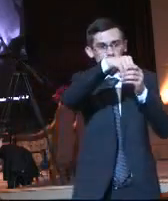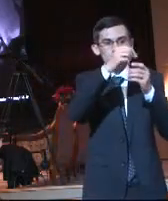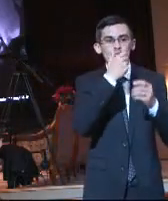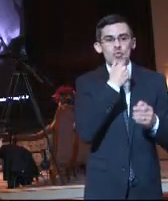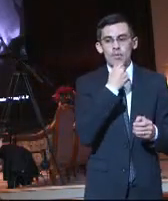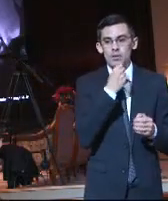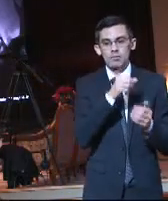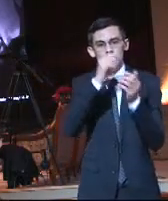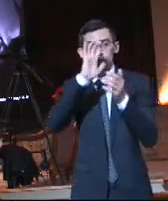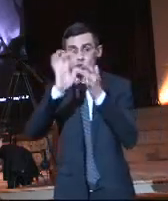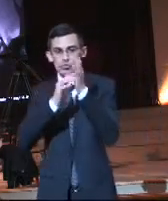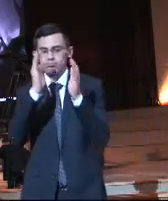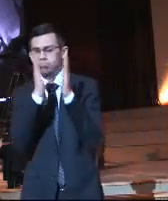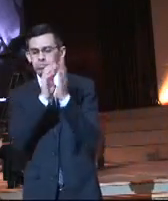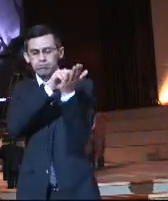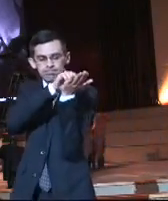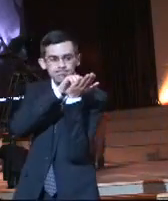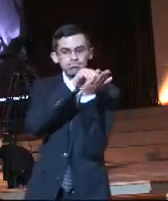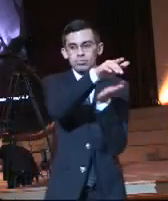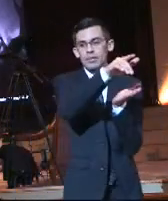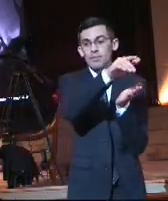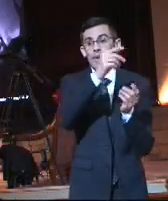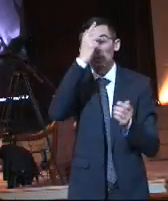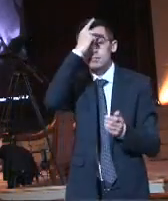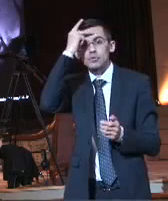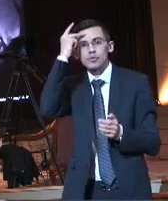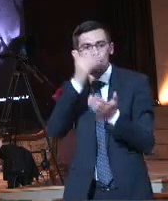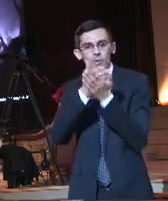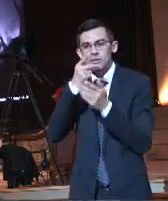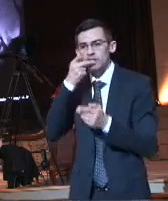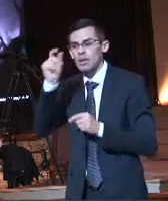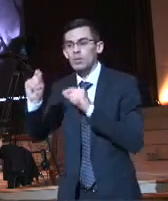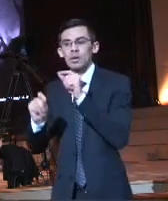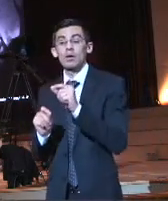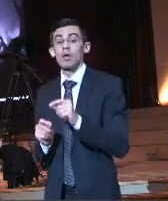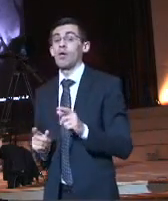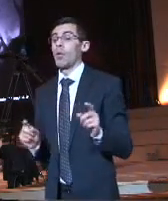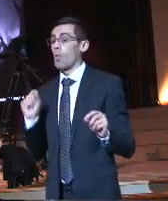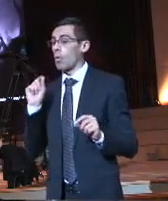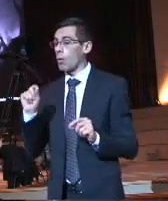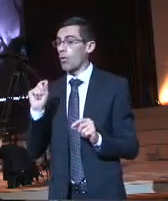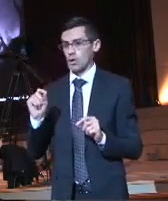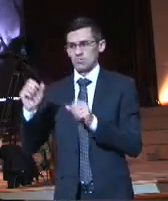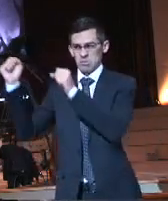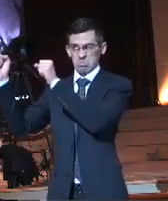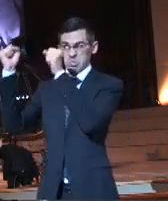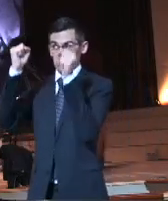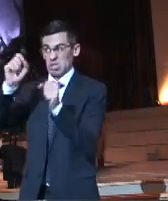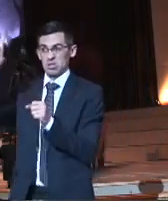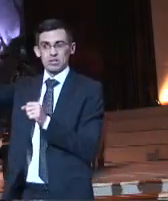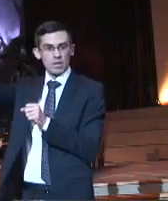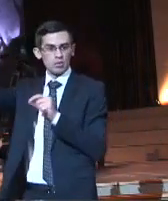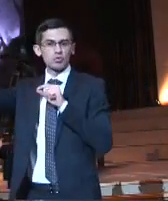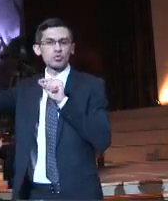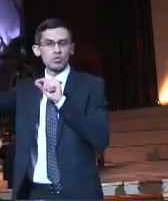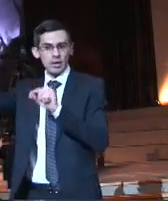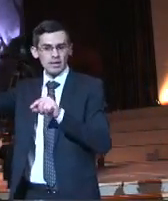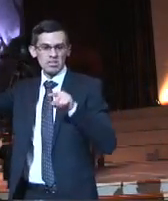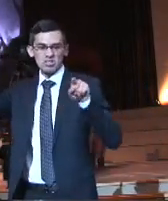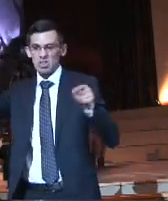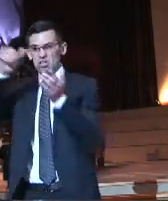expulsa aquele demônio. E aí as pessoas dizem para ele, olha, não é pelo poder de Deus que ele